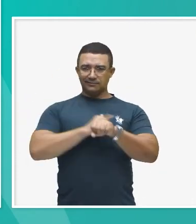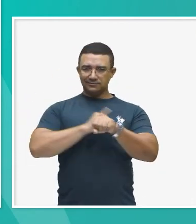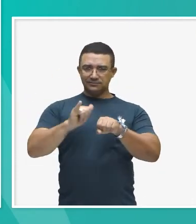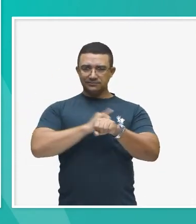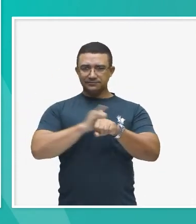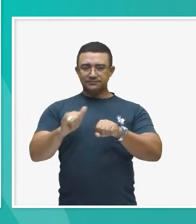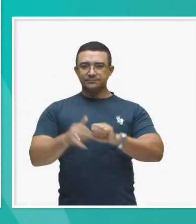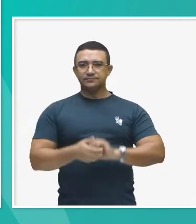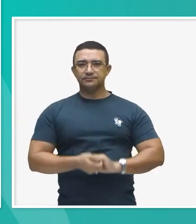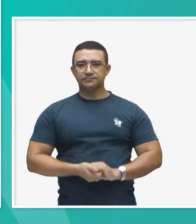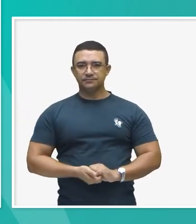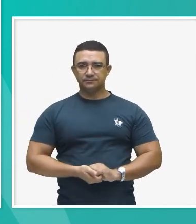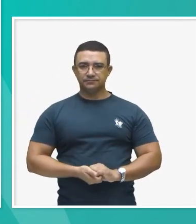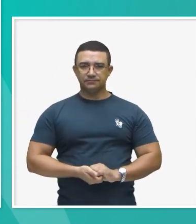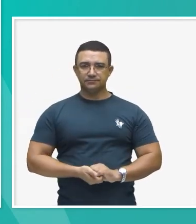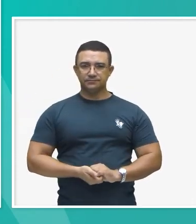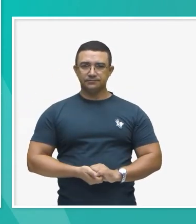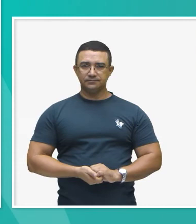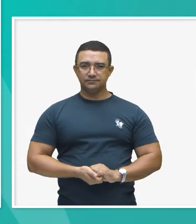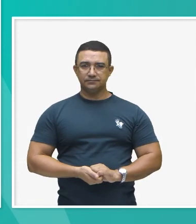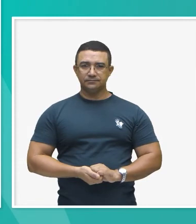the techniques. Vamos lá.